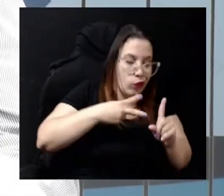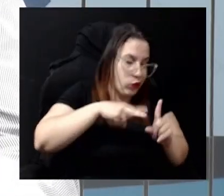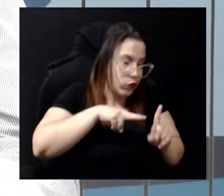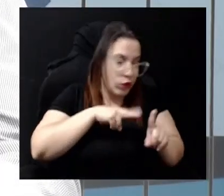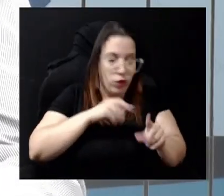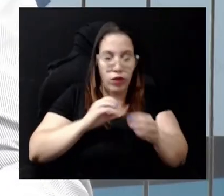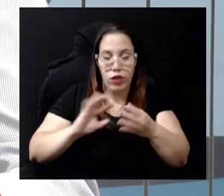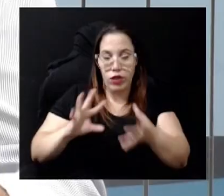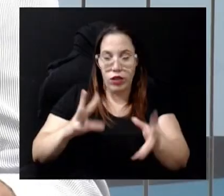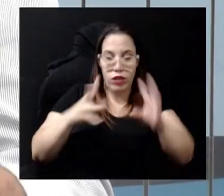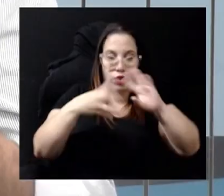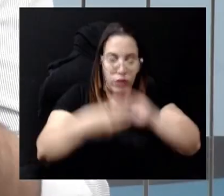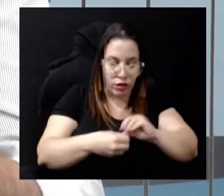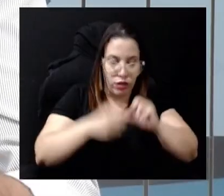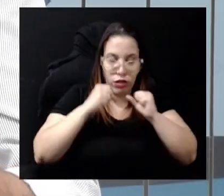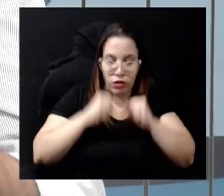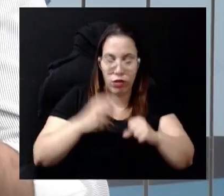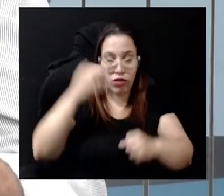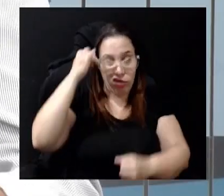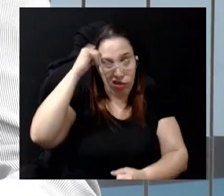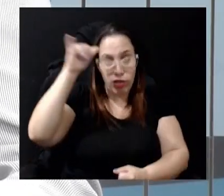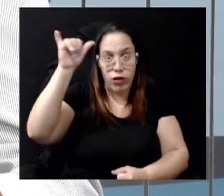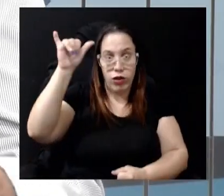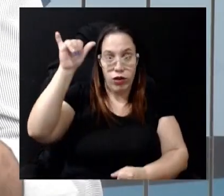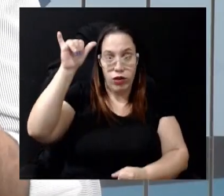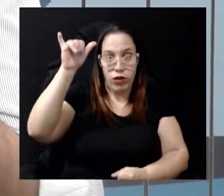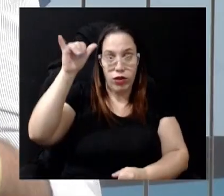que a gente puder evitar que uma termoelétrica seja